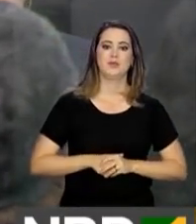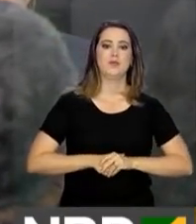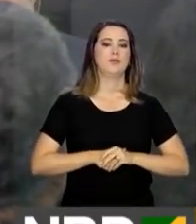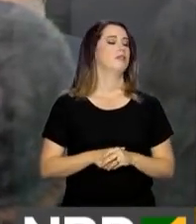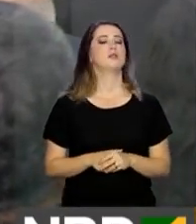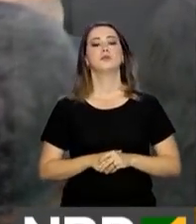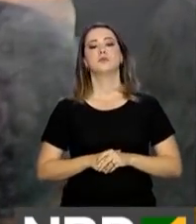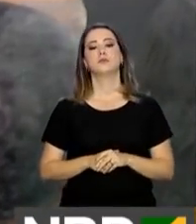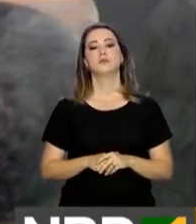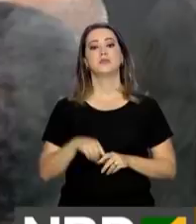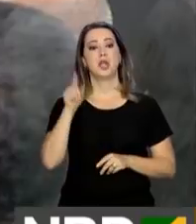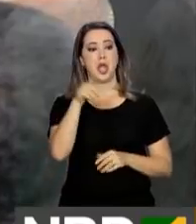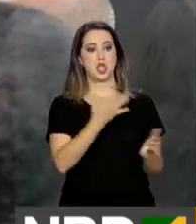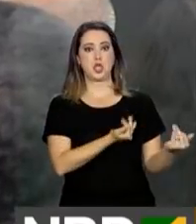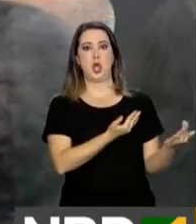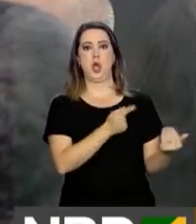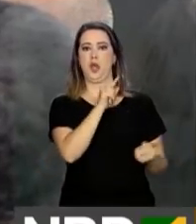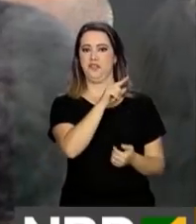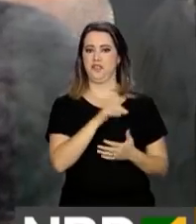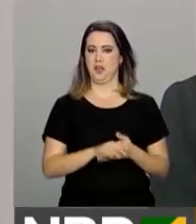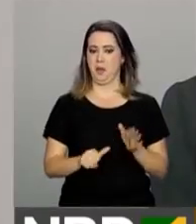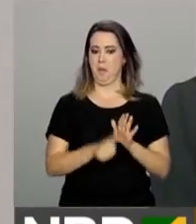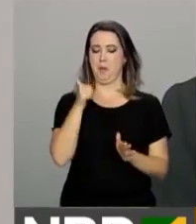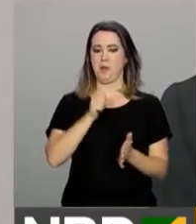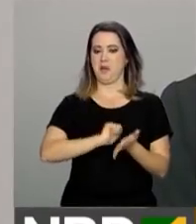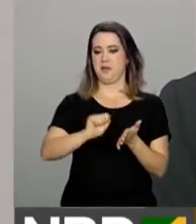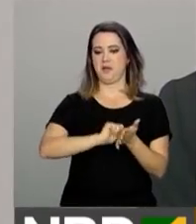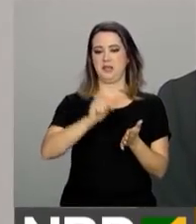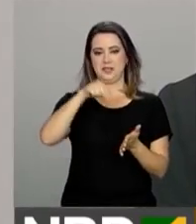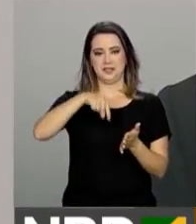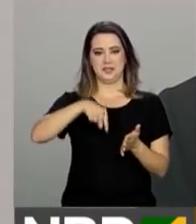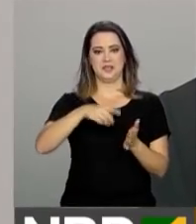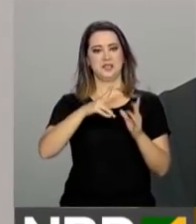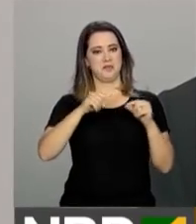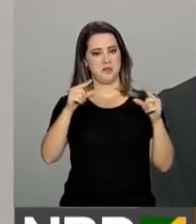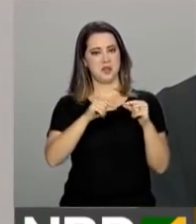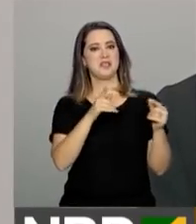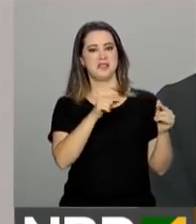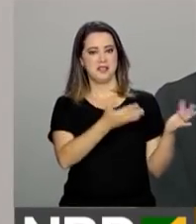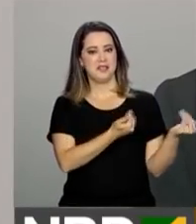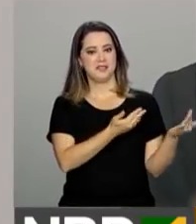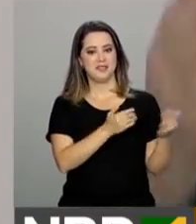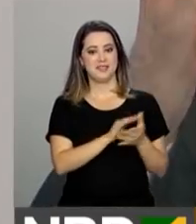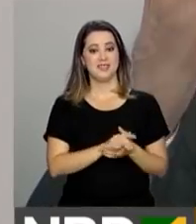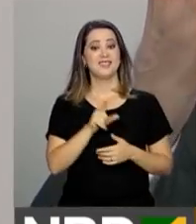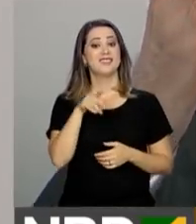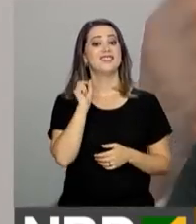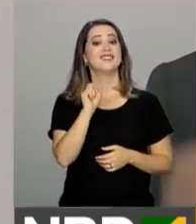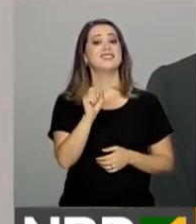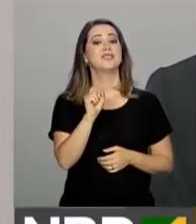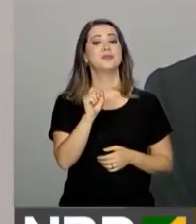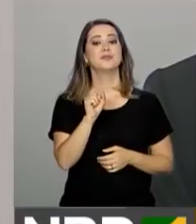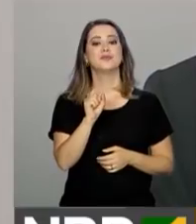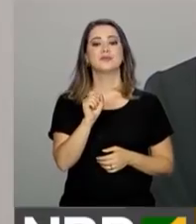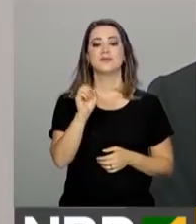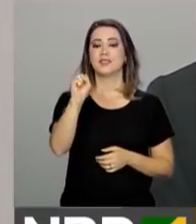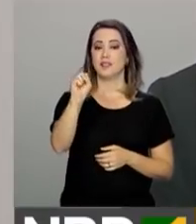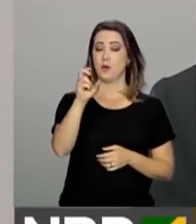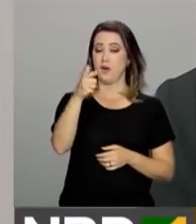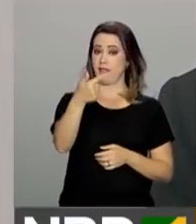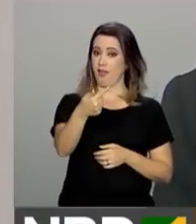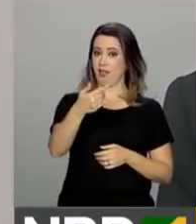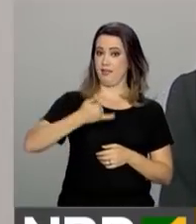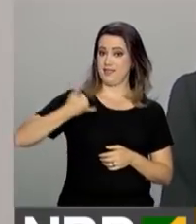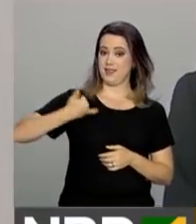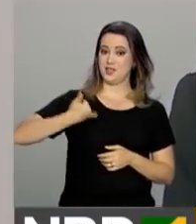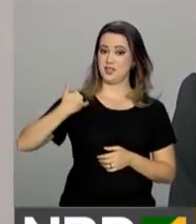que é jovem ainda mas olha com grande alegria e 87